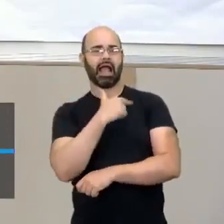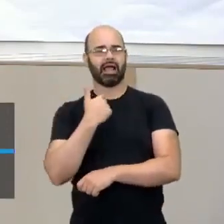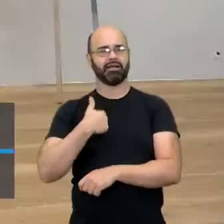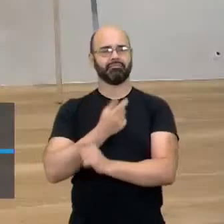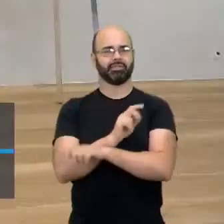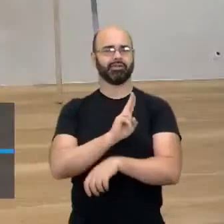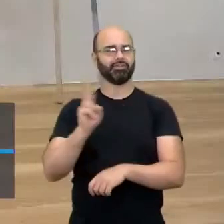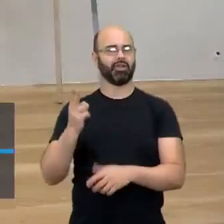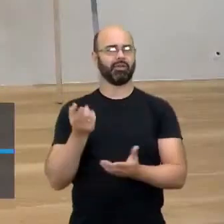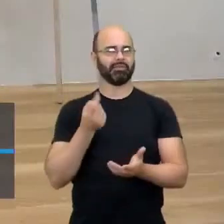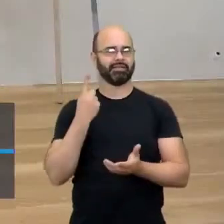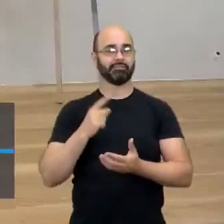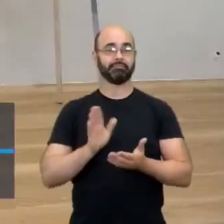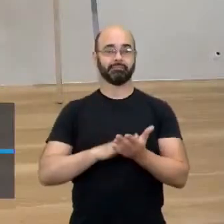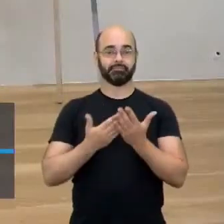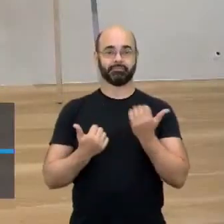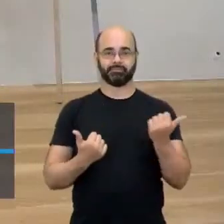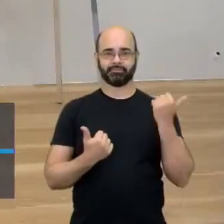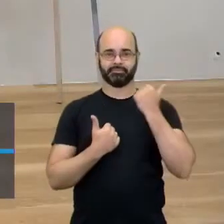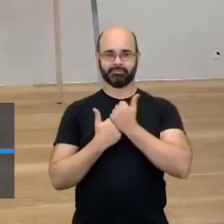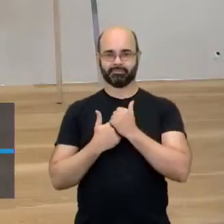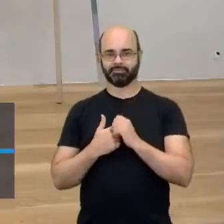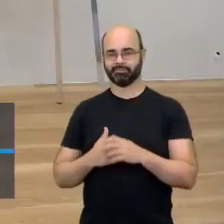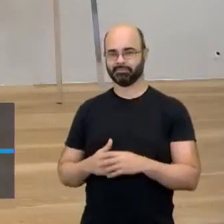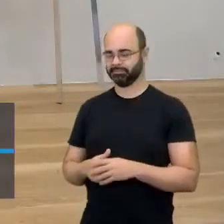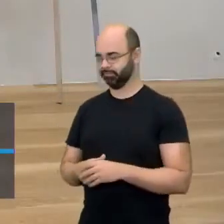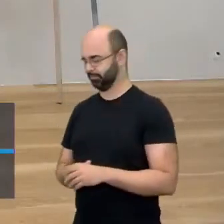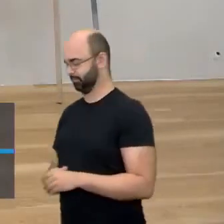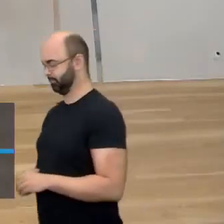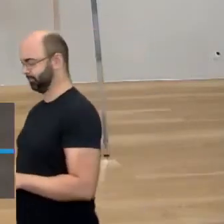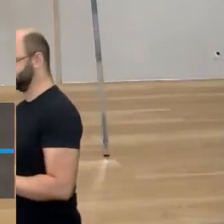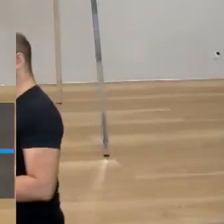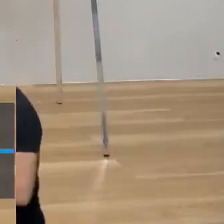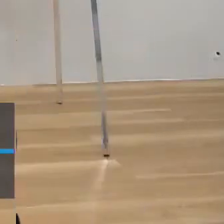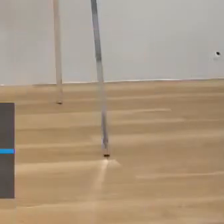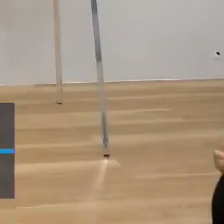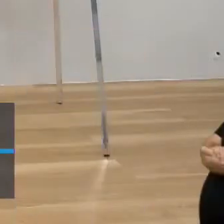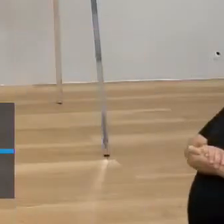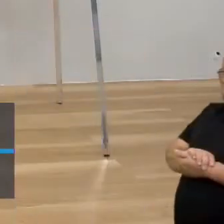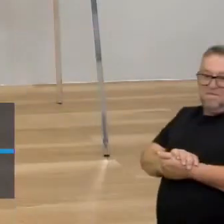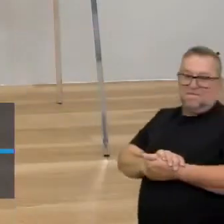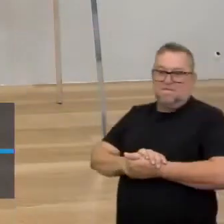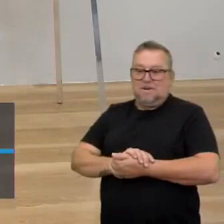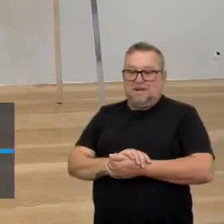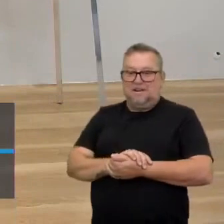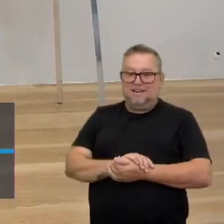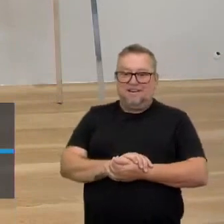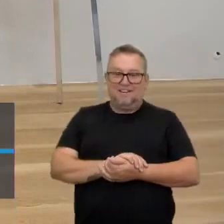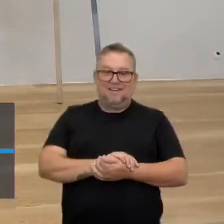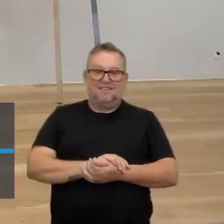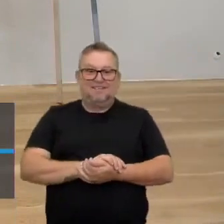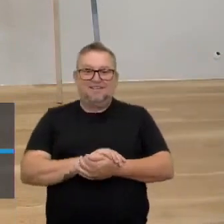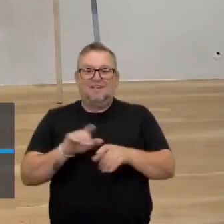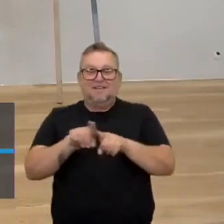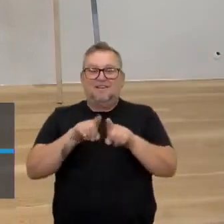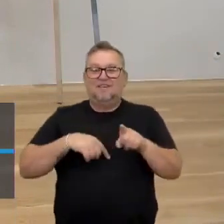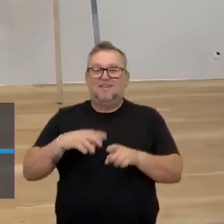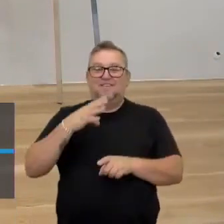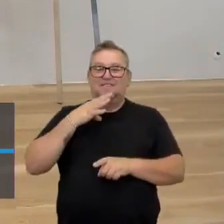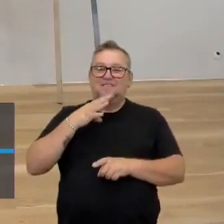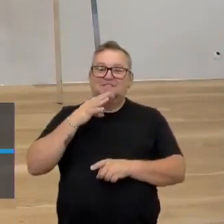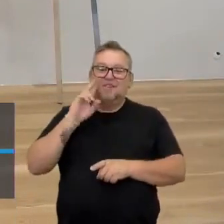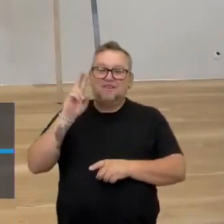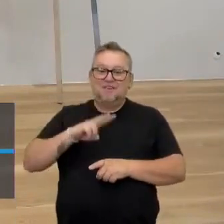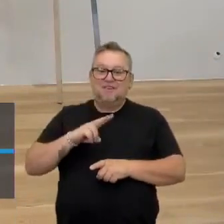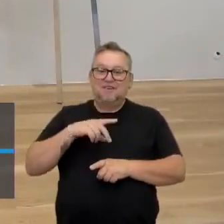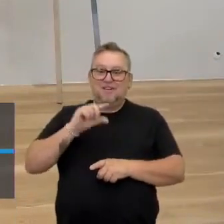banda. Eu acho que ela é bem, assim, esse nome nacional, né, Bem nacional. A gente tá buscando ali E aí, você já origens. conhece Gabiroba? Já